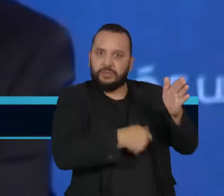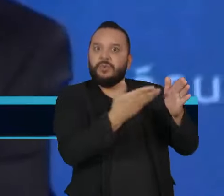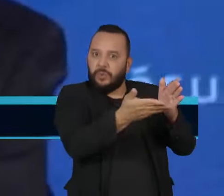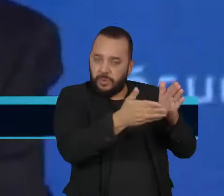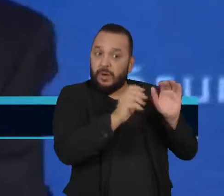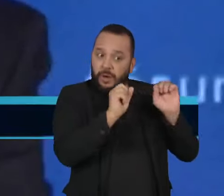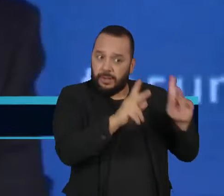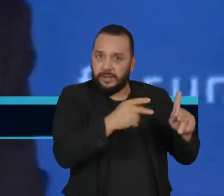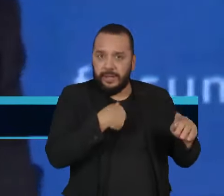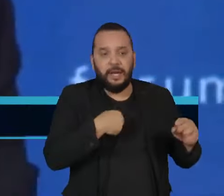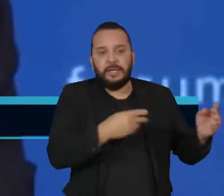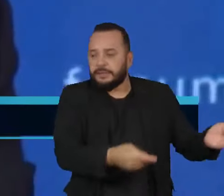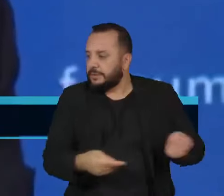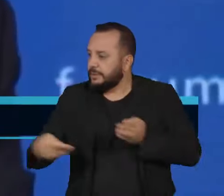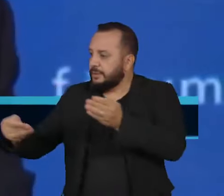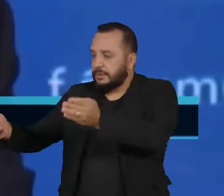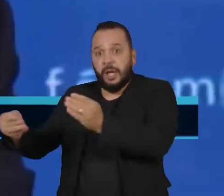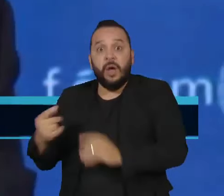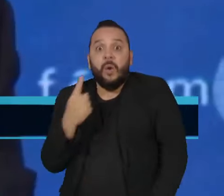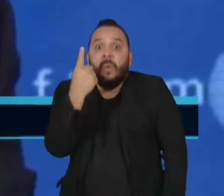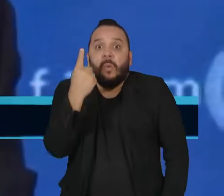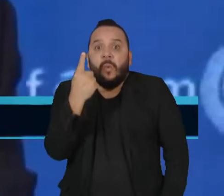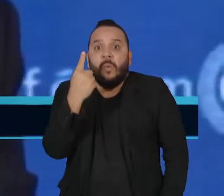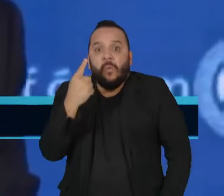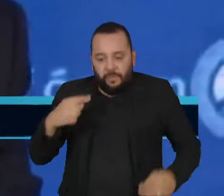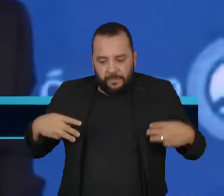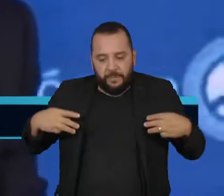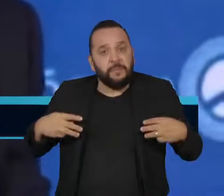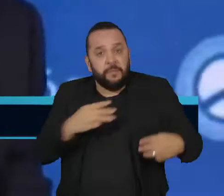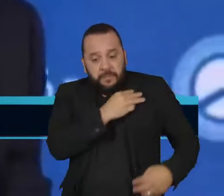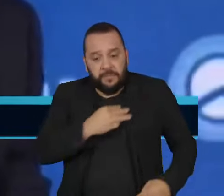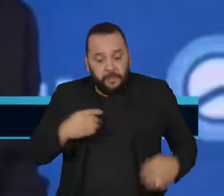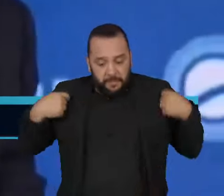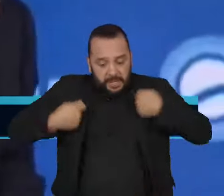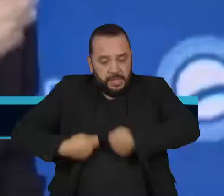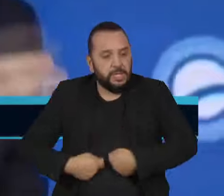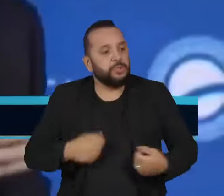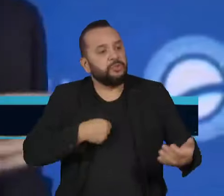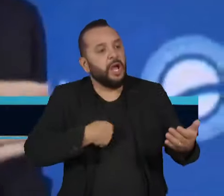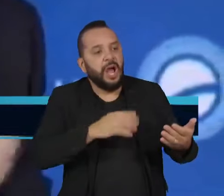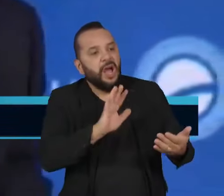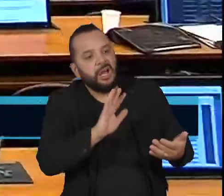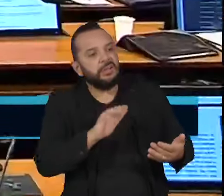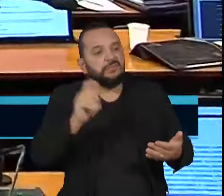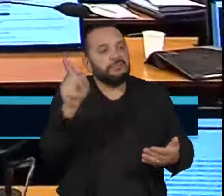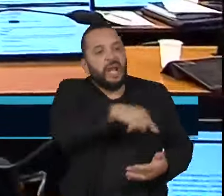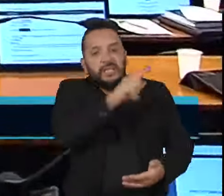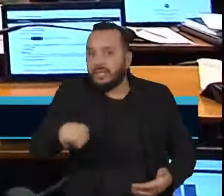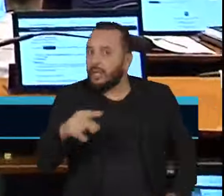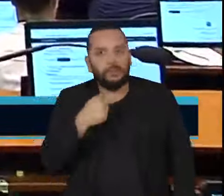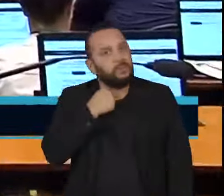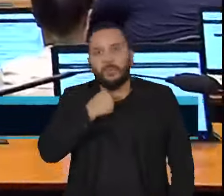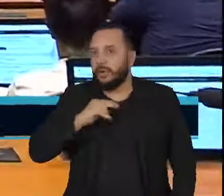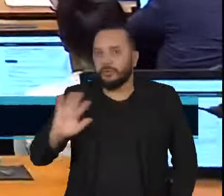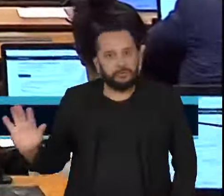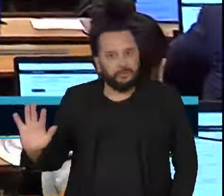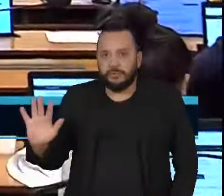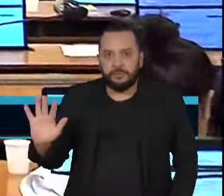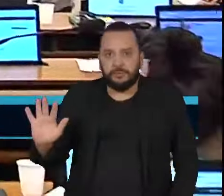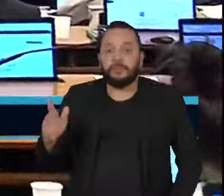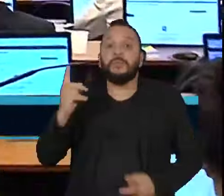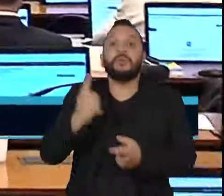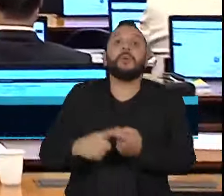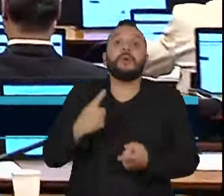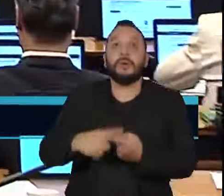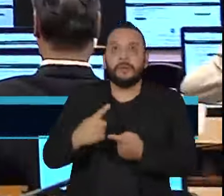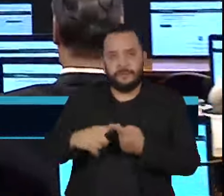que considera inconstitucional a proposta de revisão de decisões do Supremo pelo Congresso. A proposta que limita as